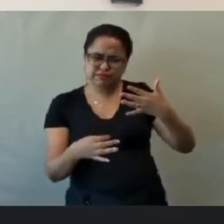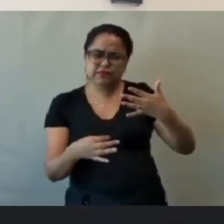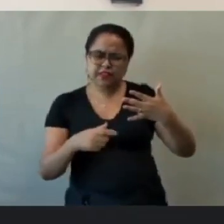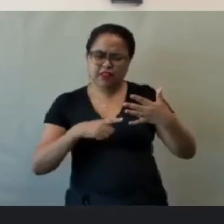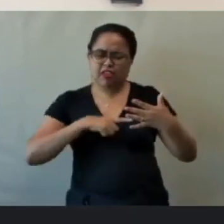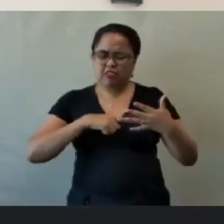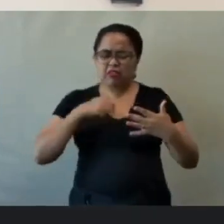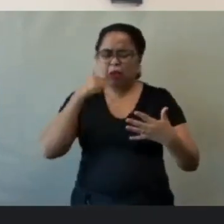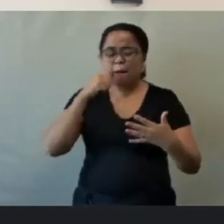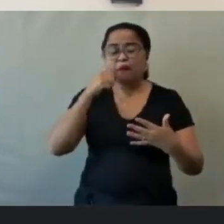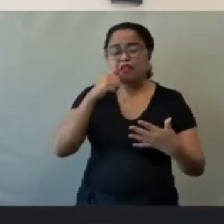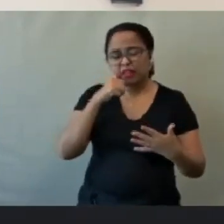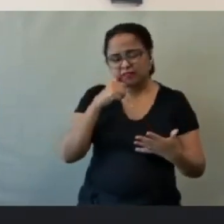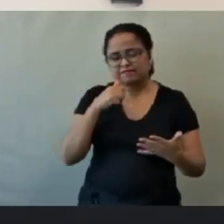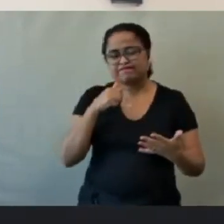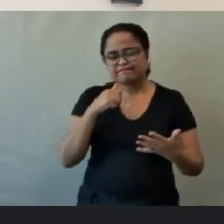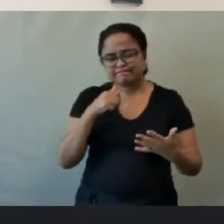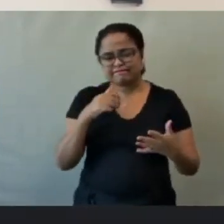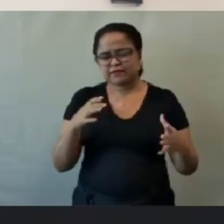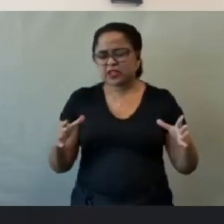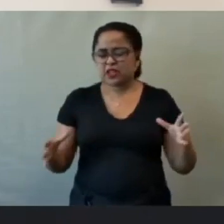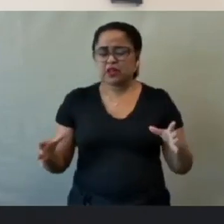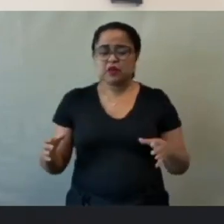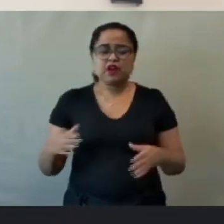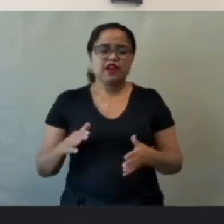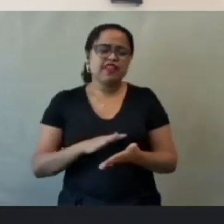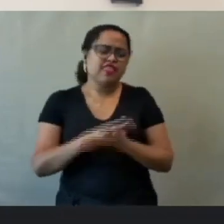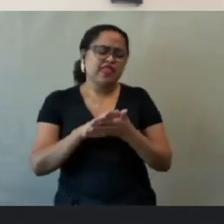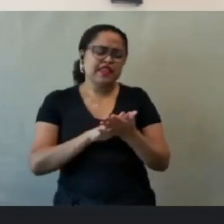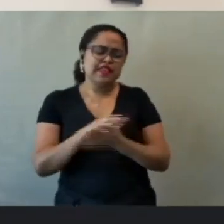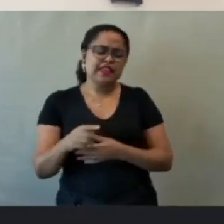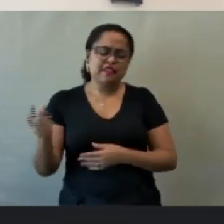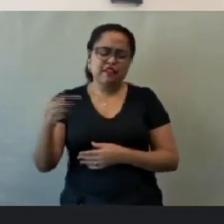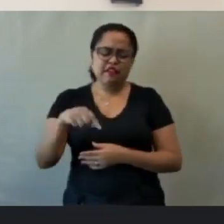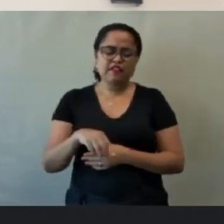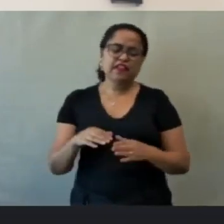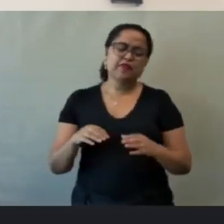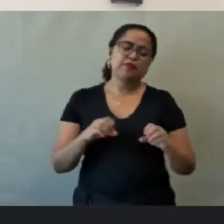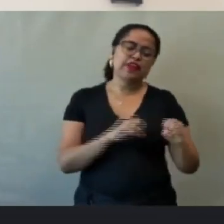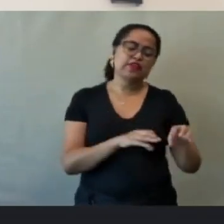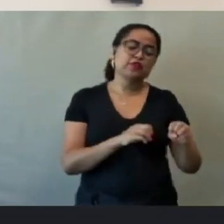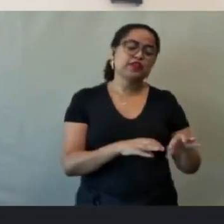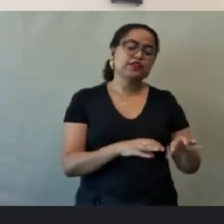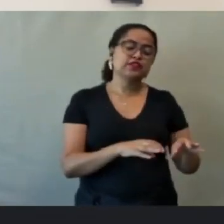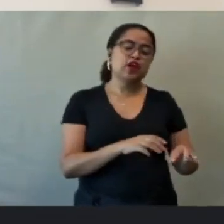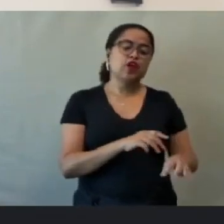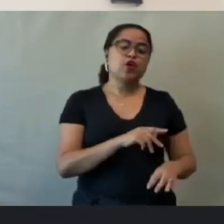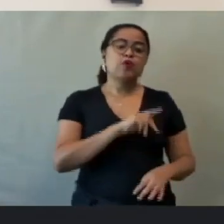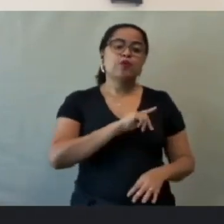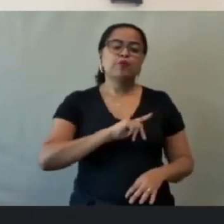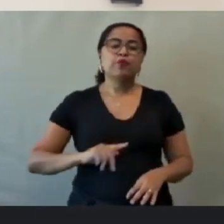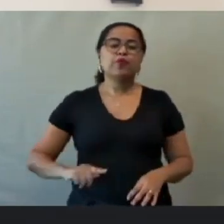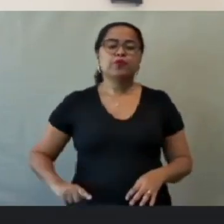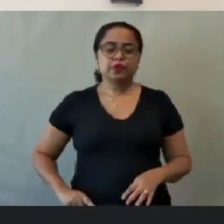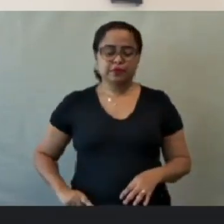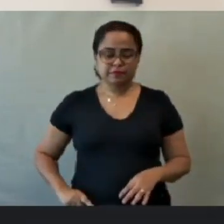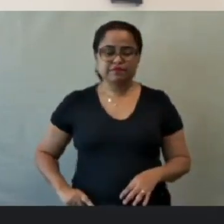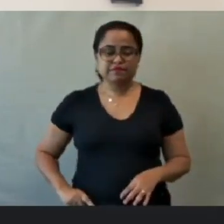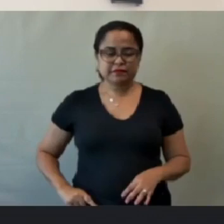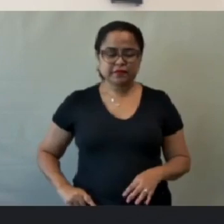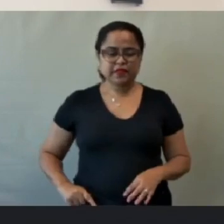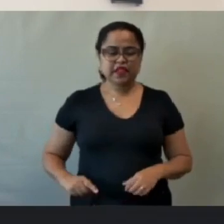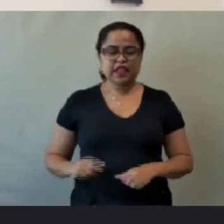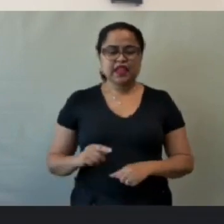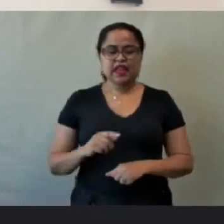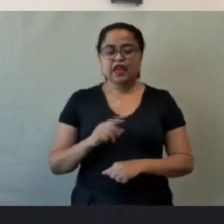aí futuramente um apagão, porque ninguém quer vir para a educação pública. Os cursos de licenciatura e pedagogia estão esvaziados. Então,